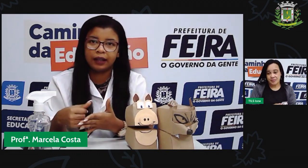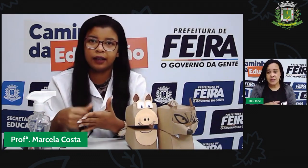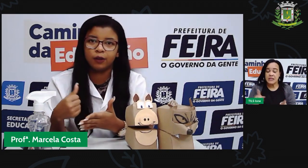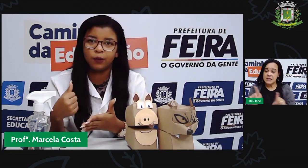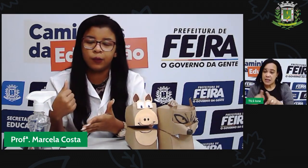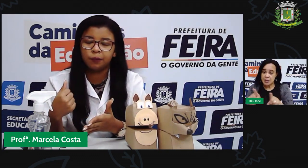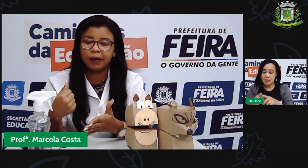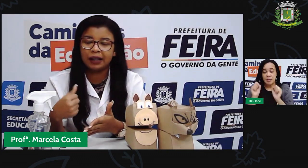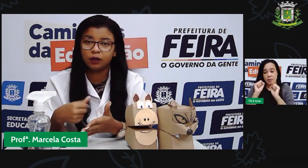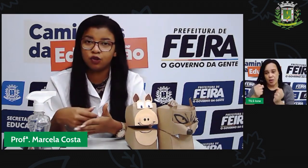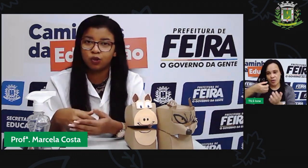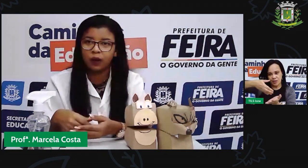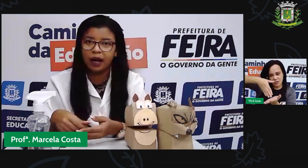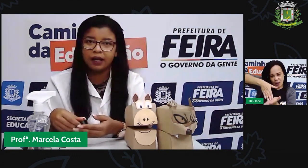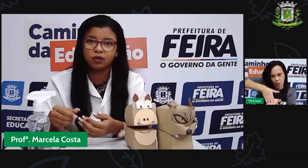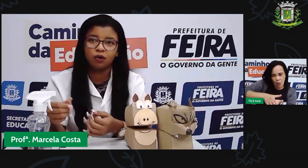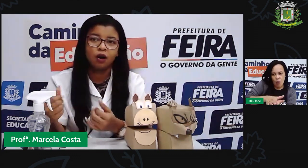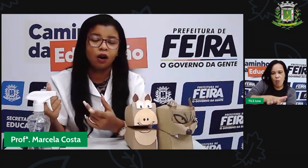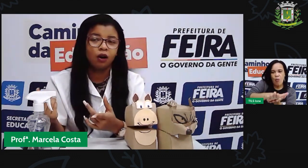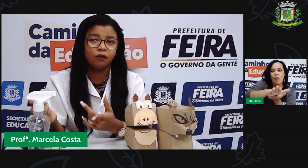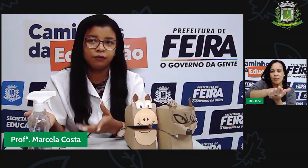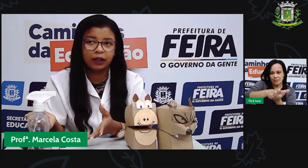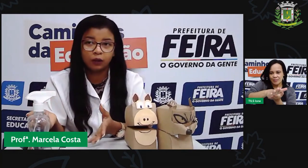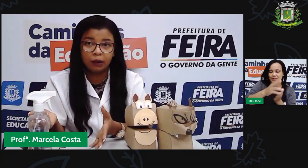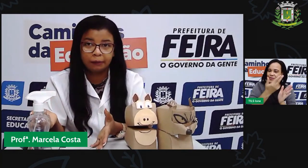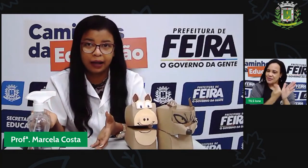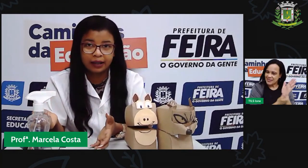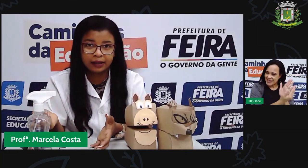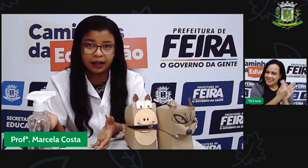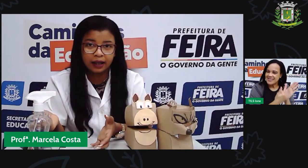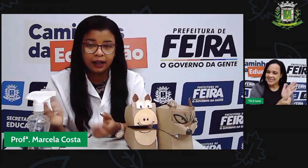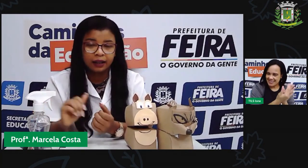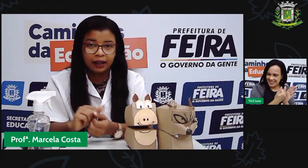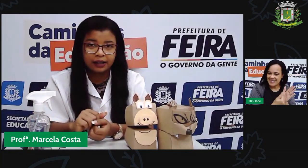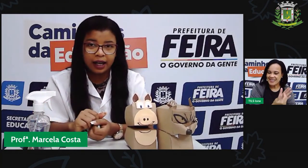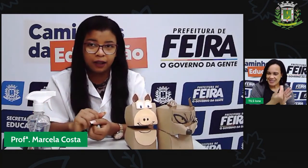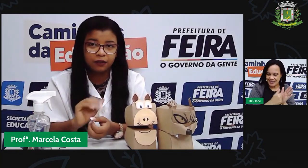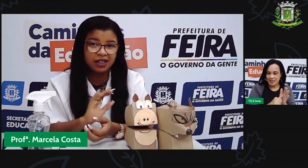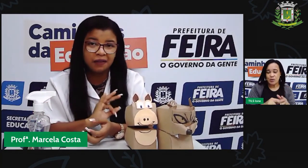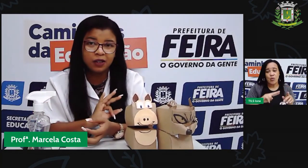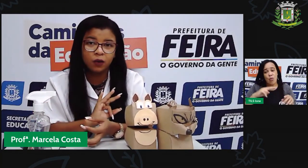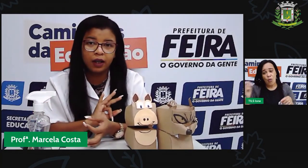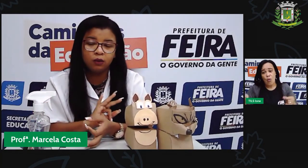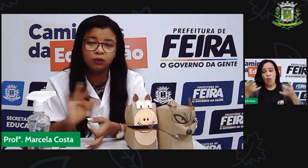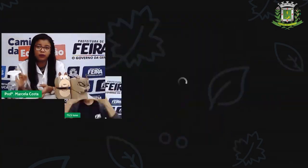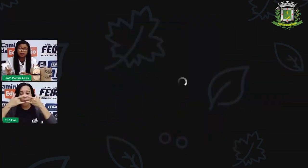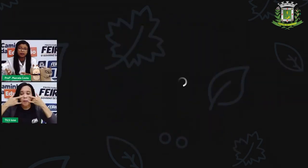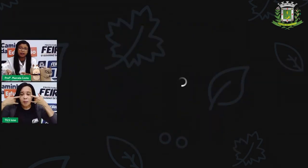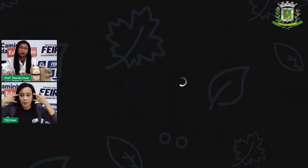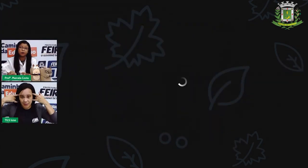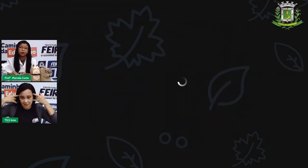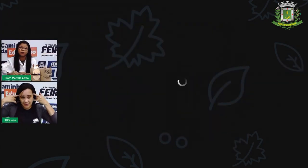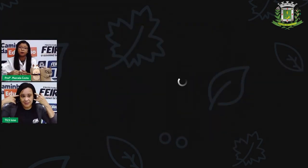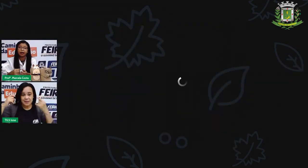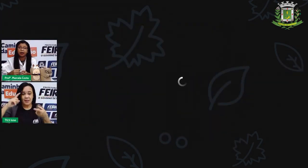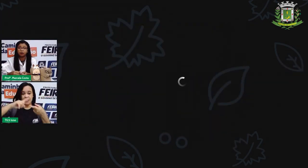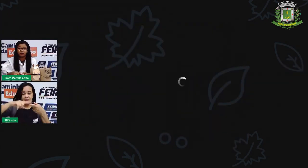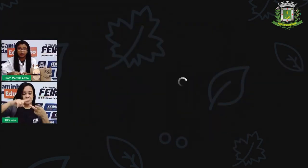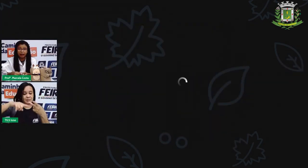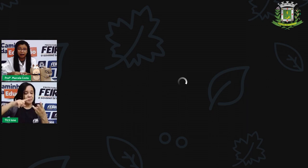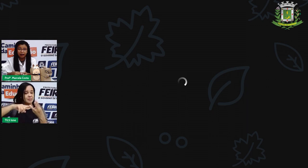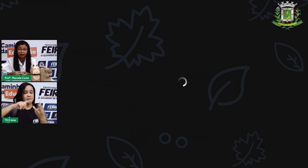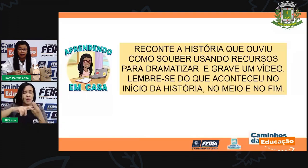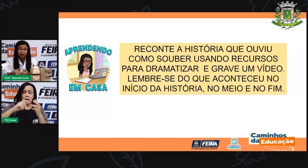colada num palito de churrasco ou feita uma máscara, tá certo? Você vai escolher um desses recursos para